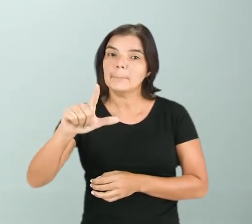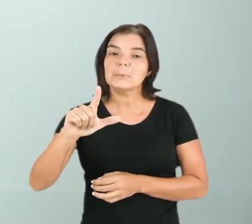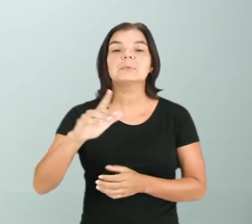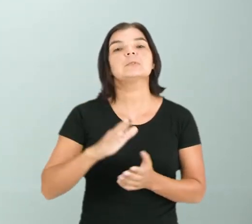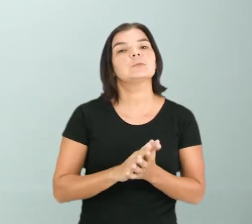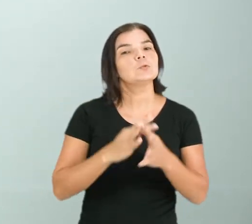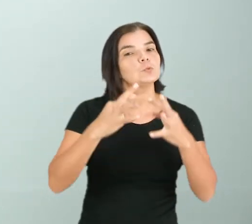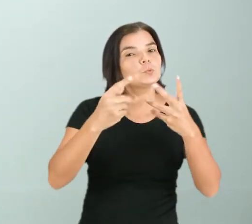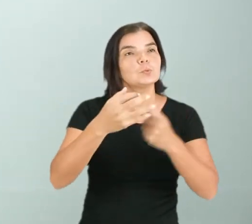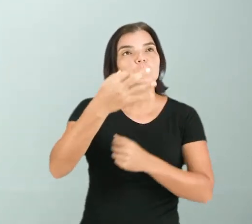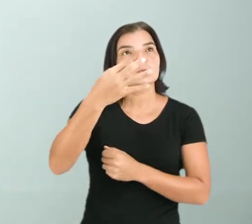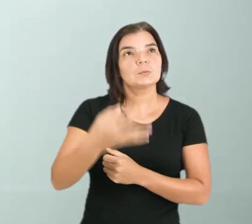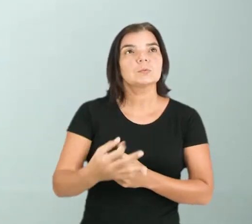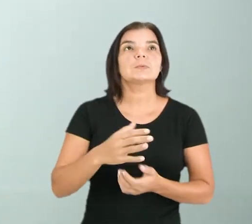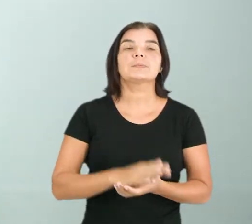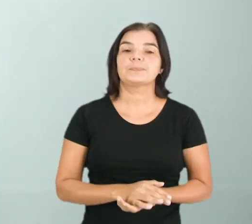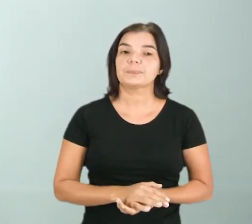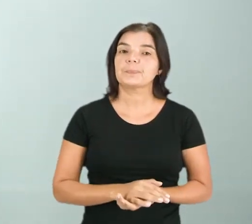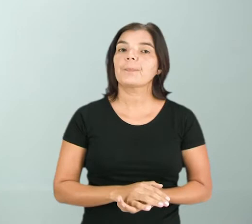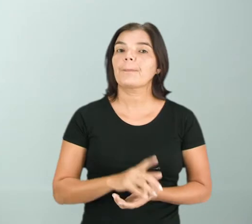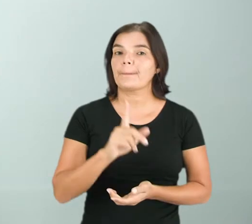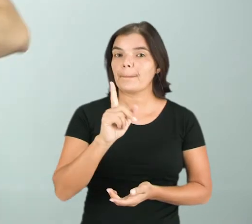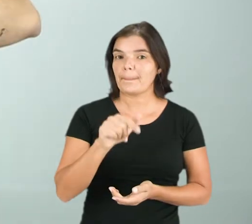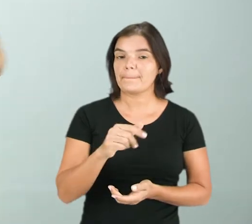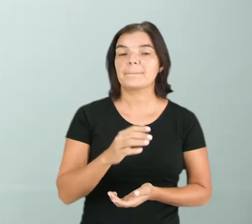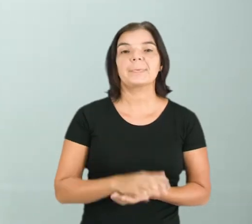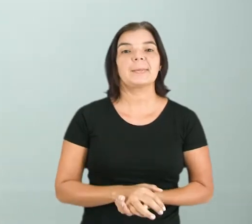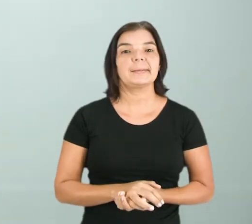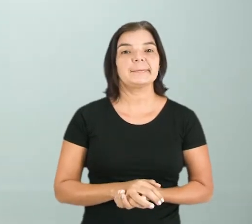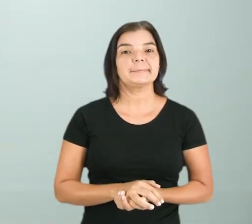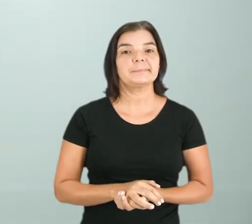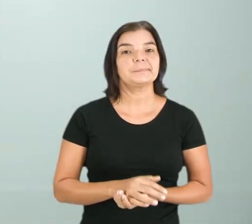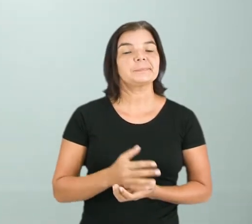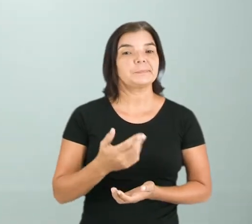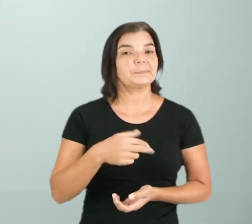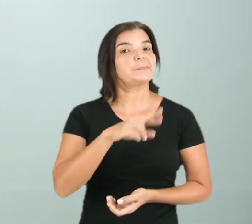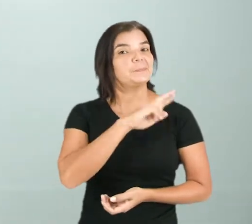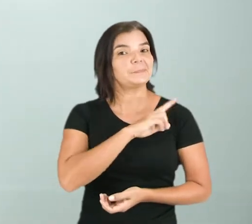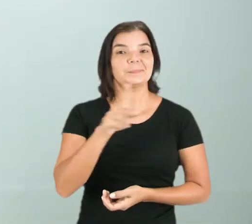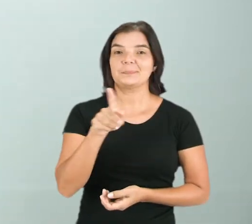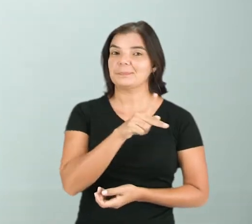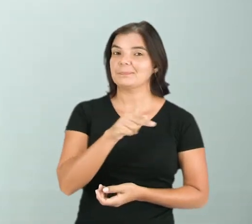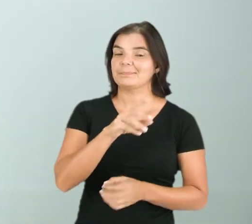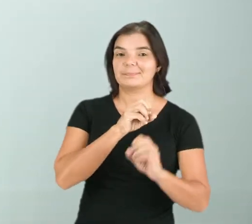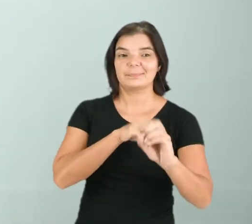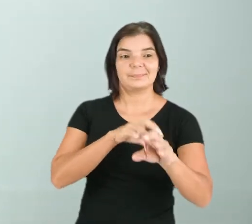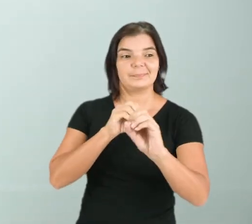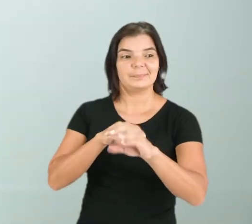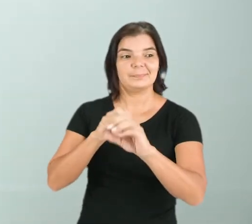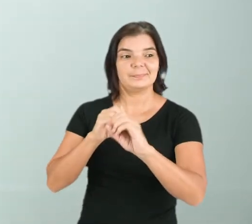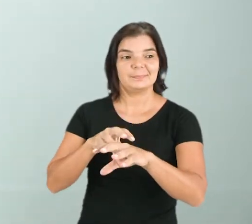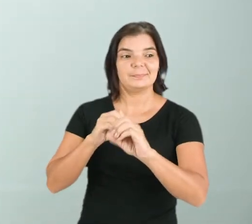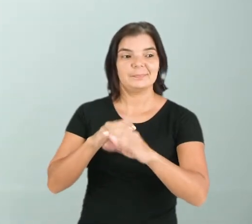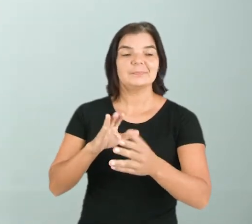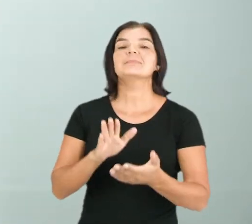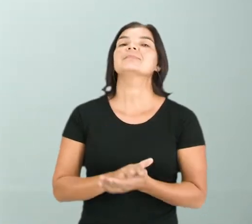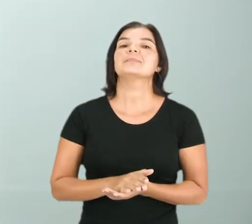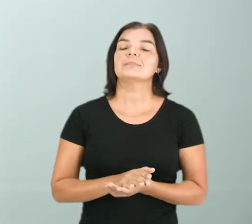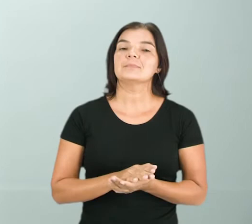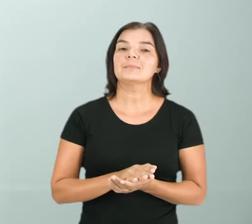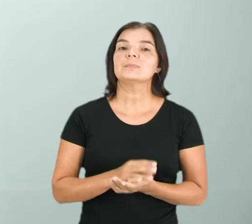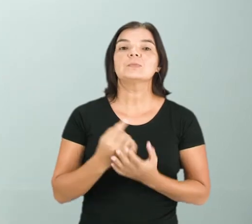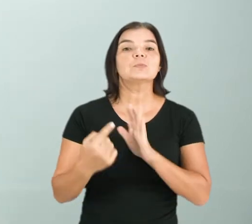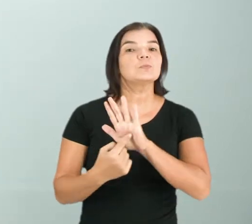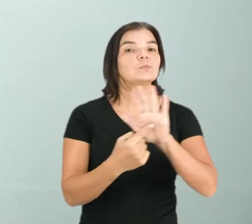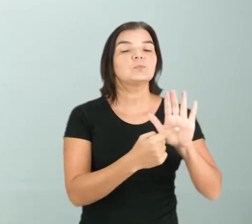tudo certinho. E ela que ficou com o meu papel, né, de professor, dando aula ali para eles, ensinando, mostrando